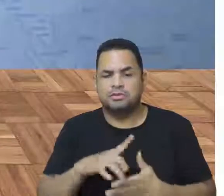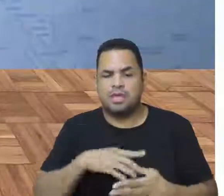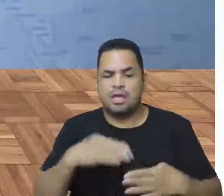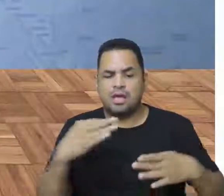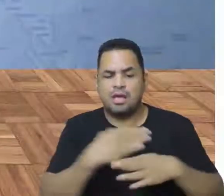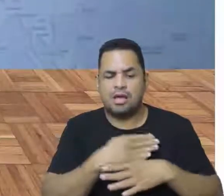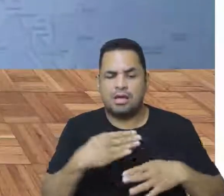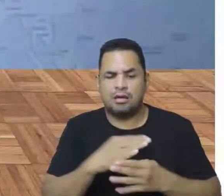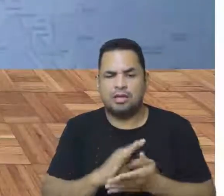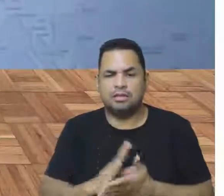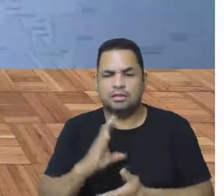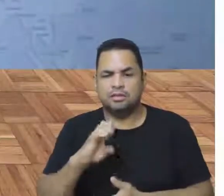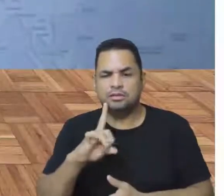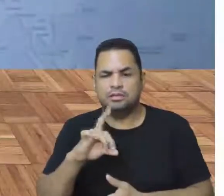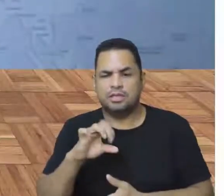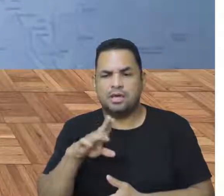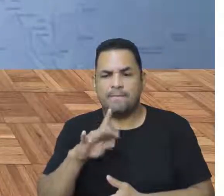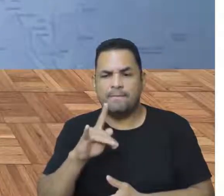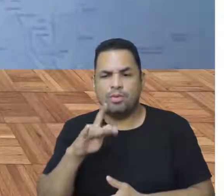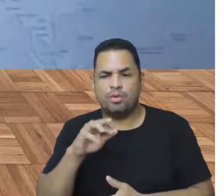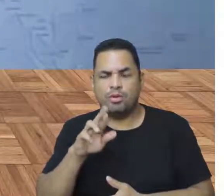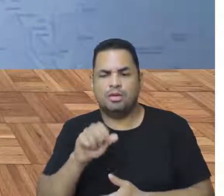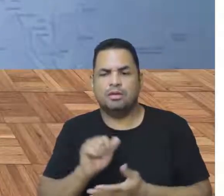Ela até importa água.